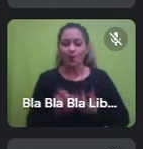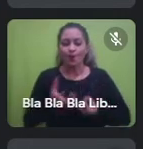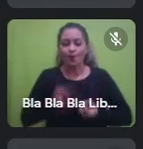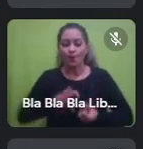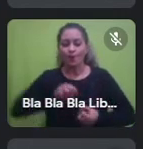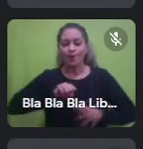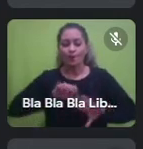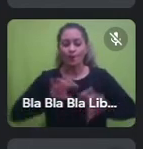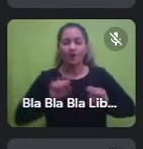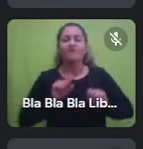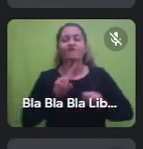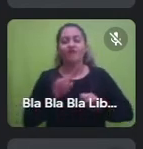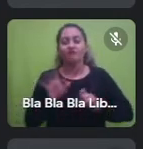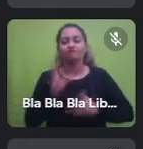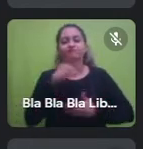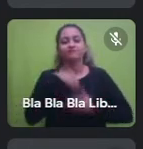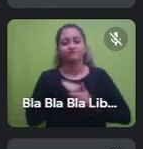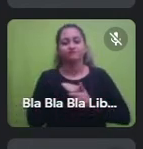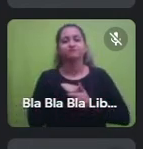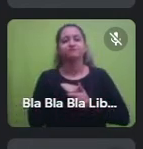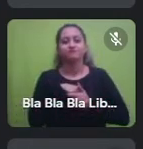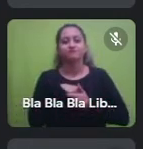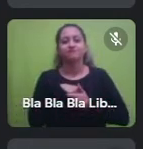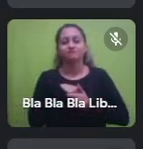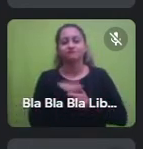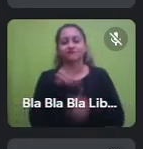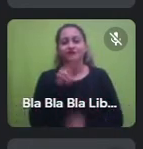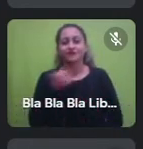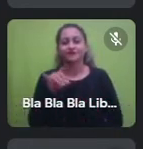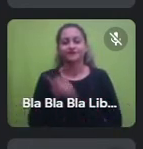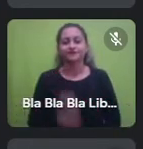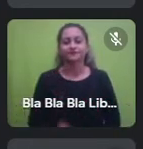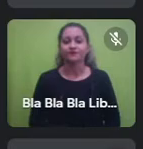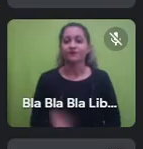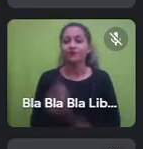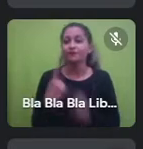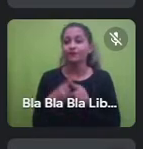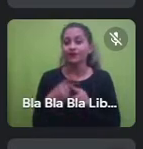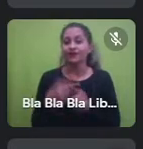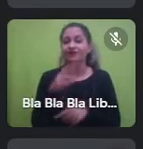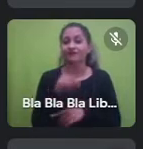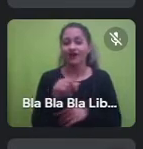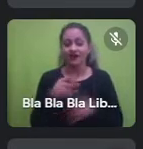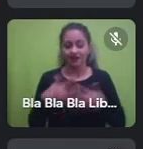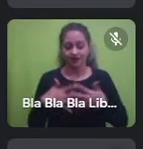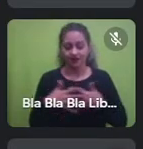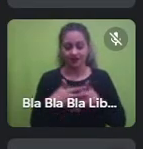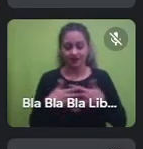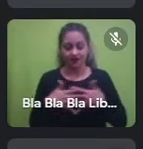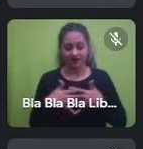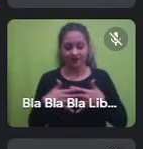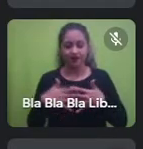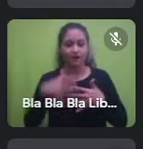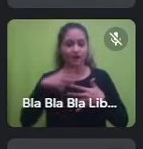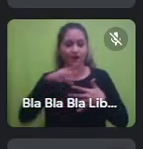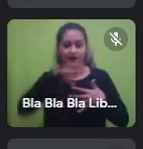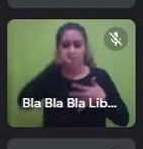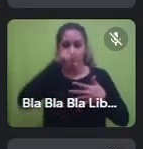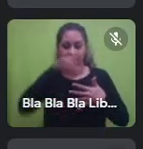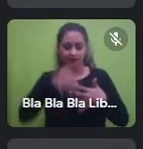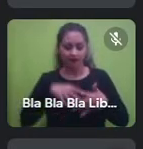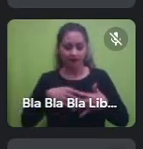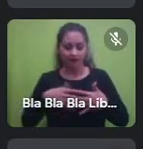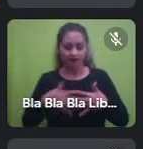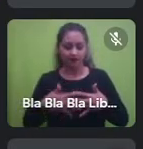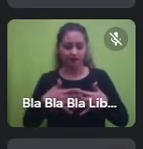guardar. Ele vai bioconcentrar e vai bioacumular. Por quê? Vai passar pelas brânquias, vai passar pelo trato digestivo a